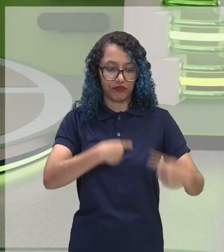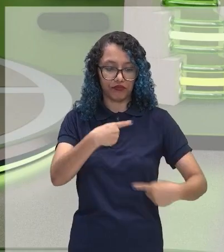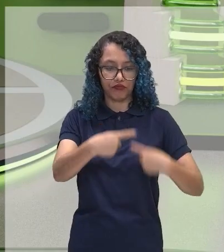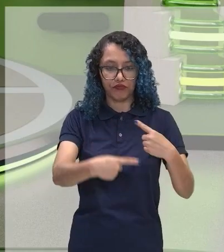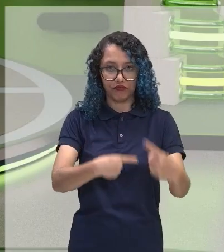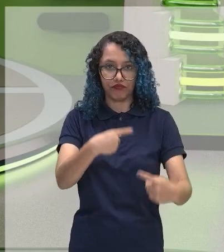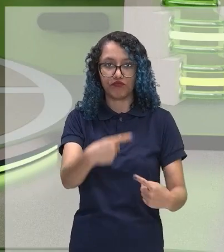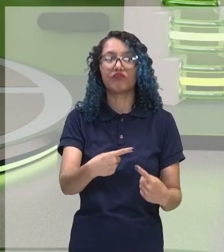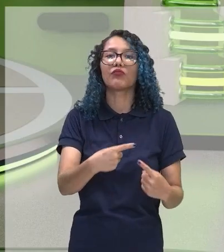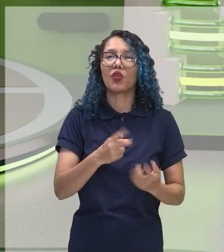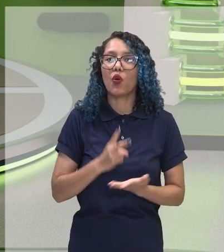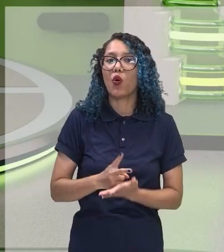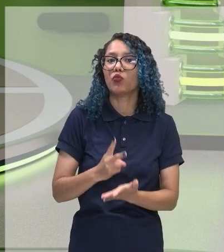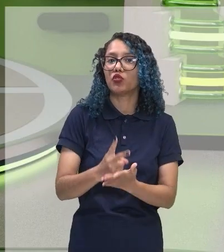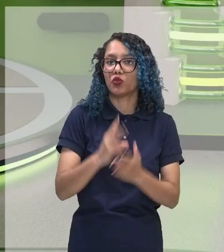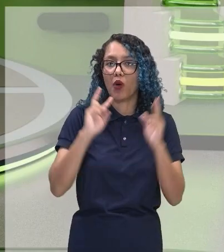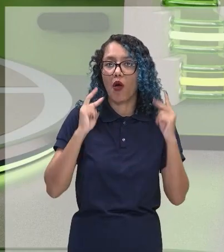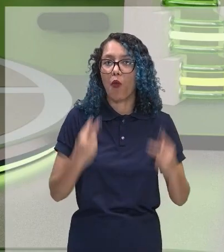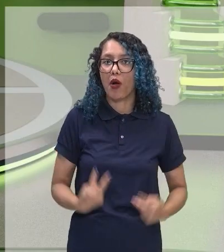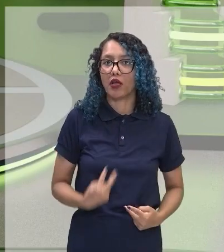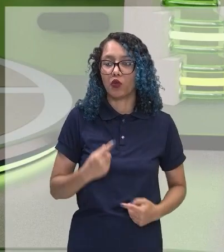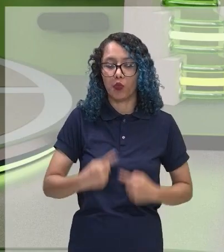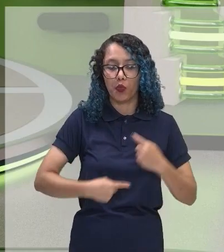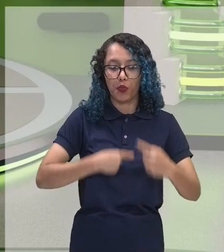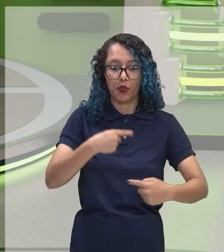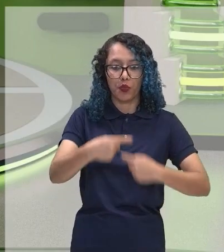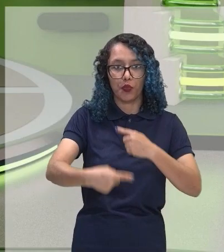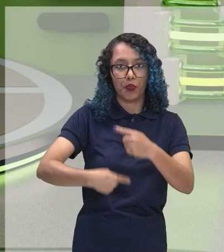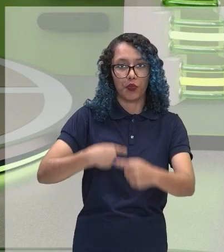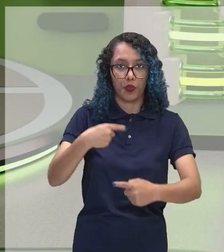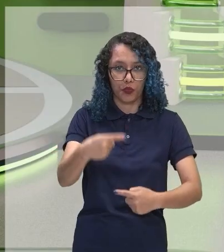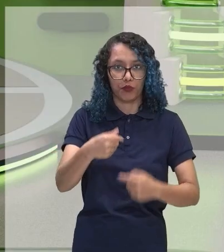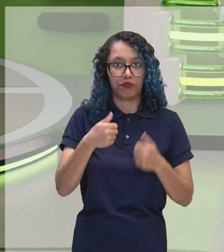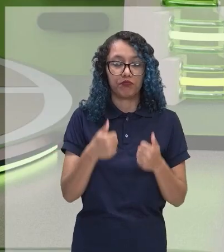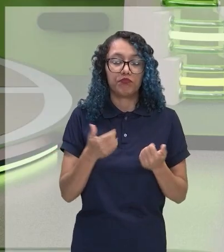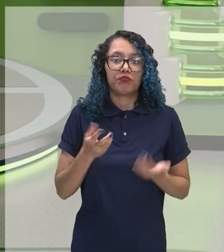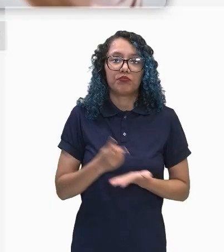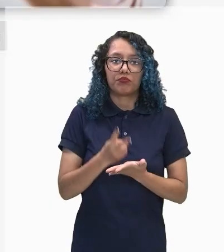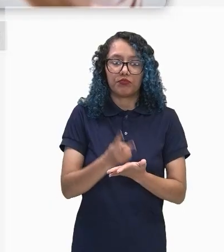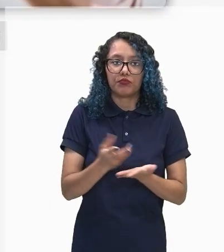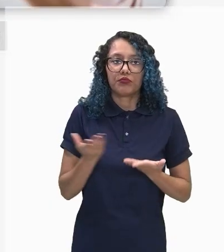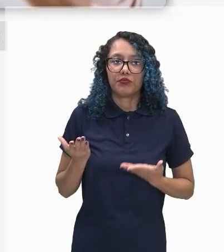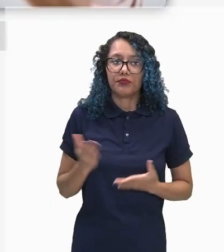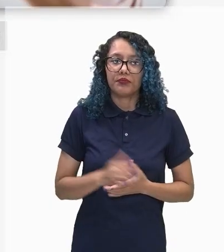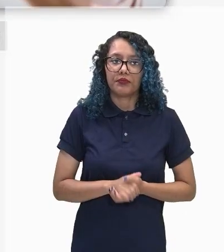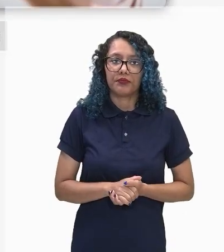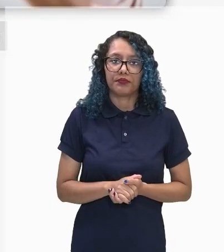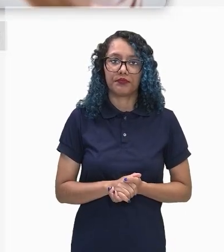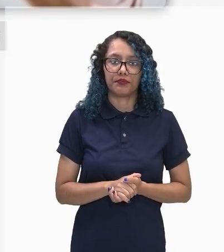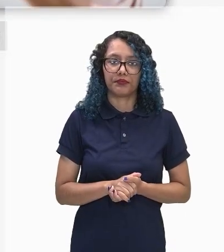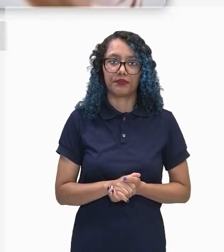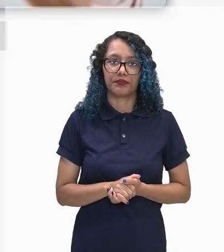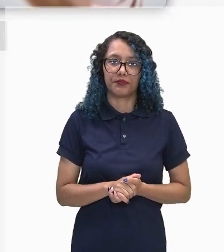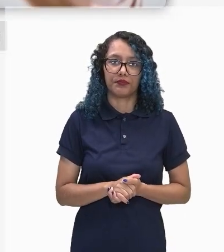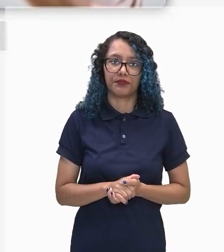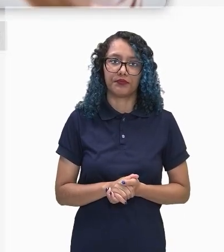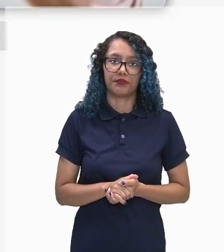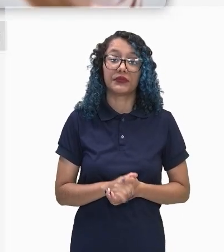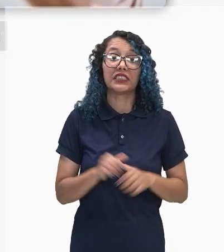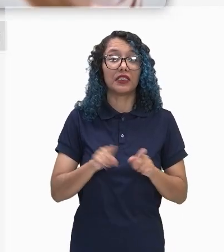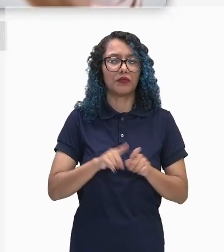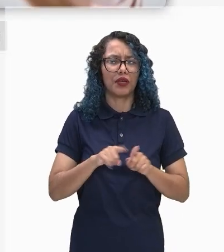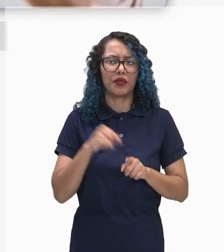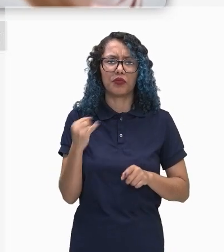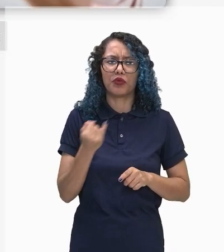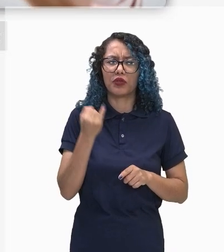humana, por exemplo. E aí, para a gente continuar, observem aí que vale salientar,